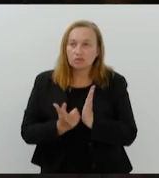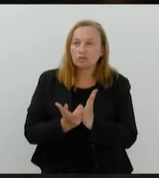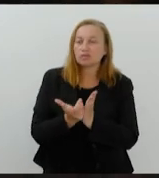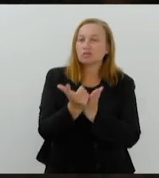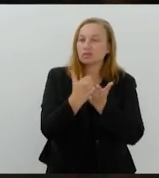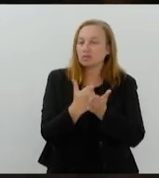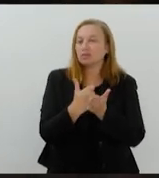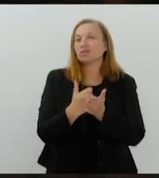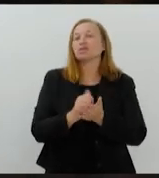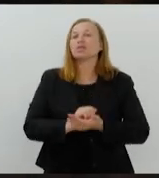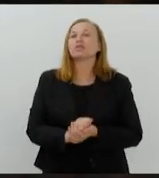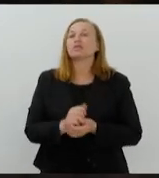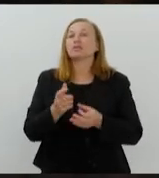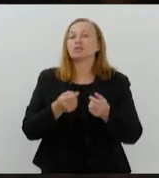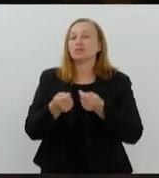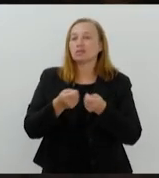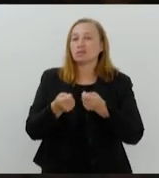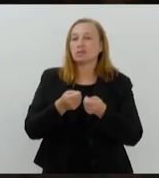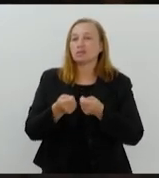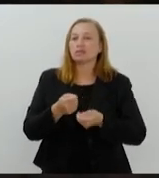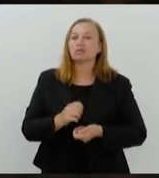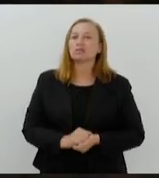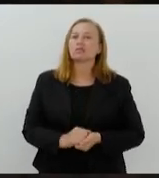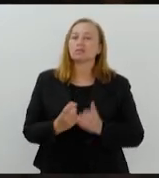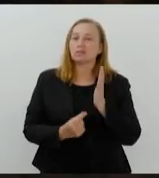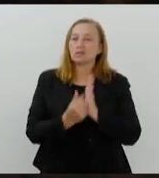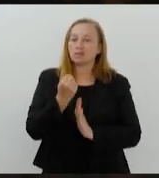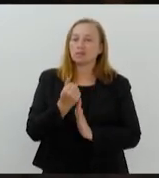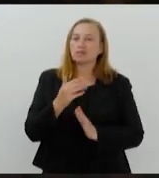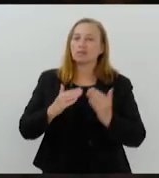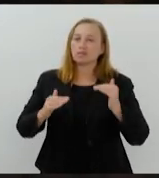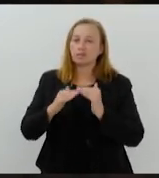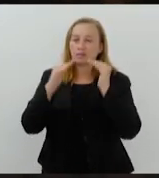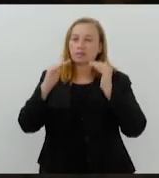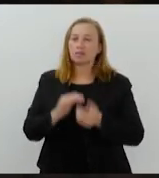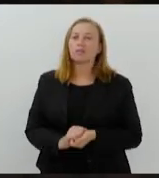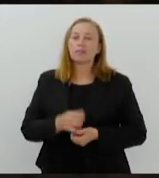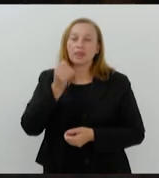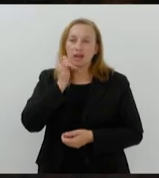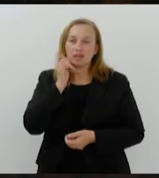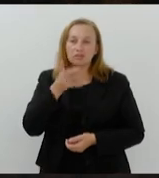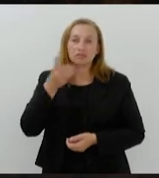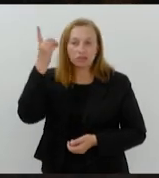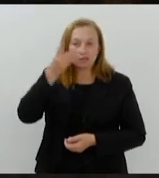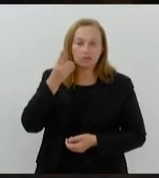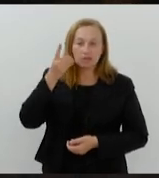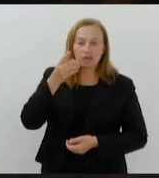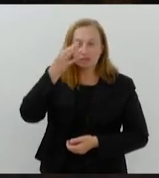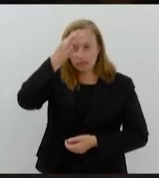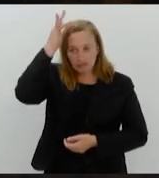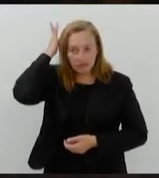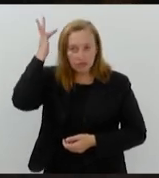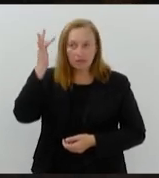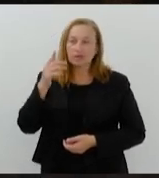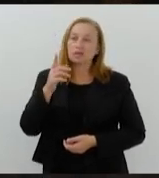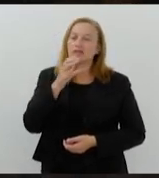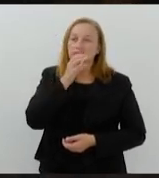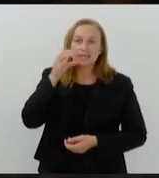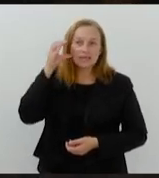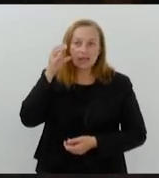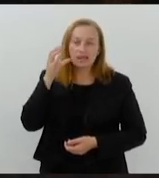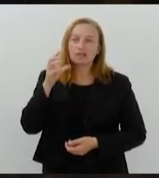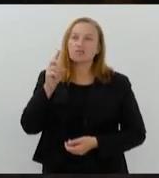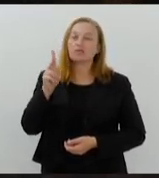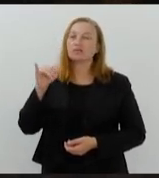favorável, Orçamento, Finanças, Fiscalização Financeira e Controle, favorável. Relatores, deputado Fred Pacheco, Célia Jordão,